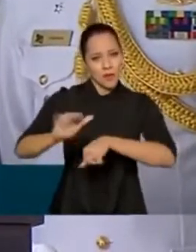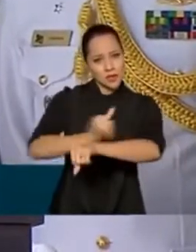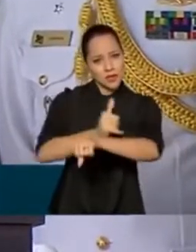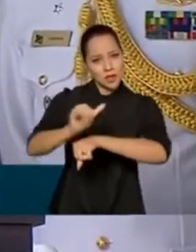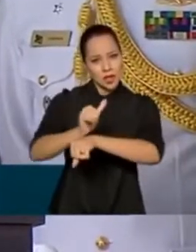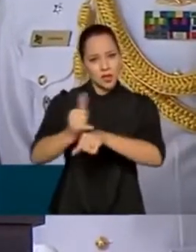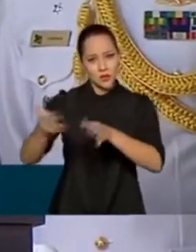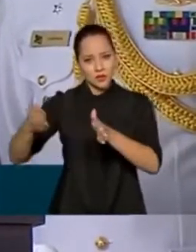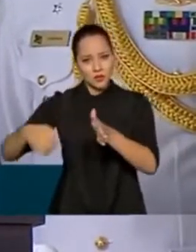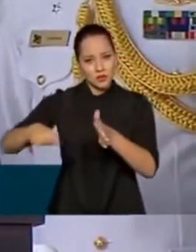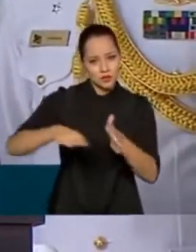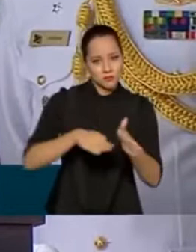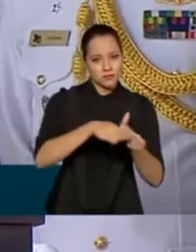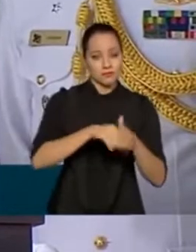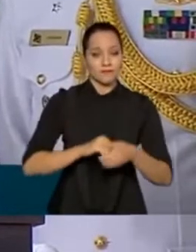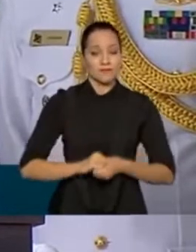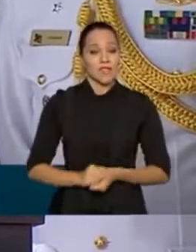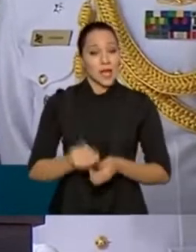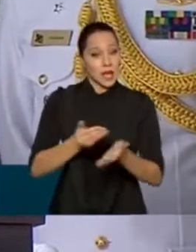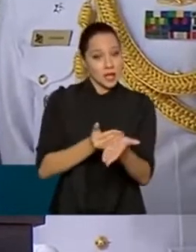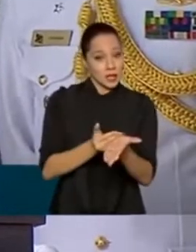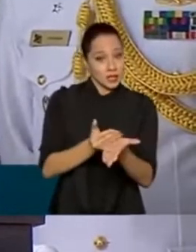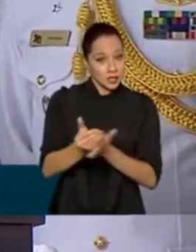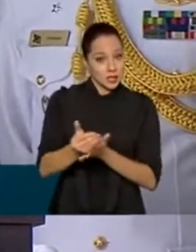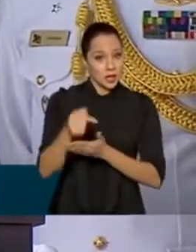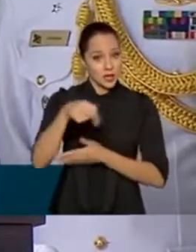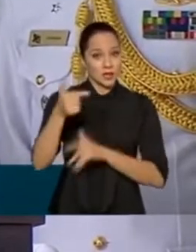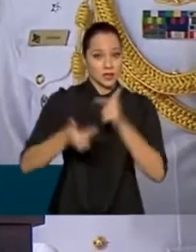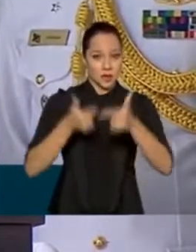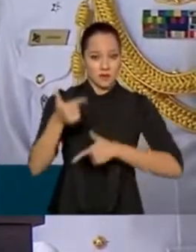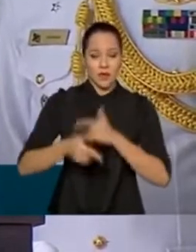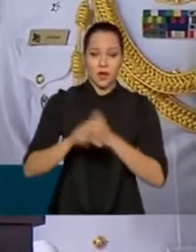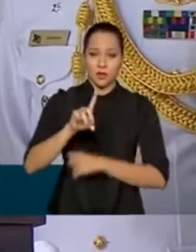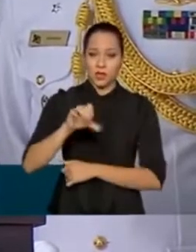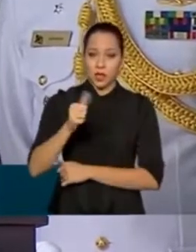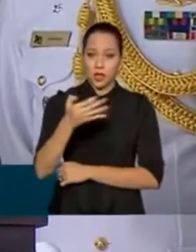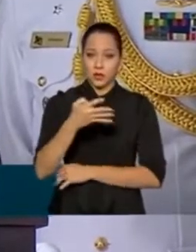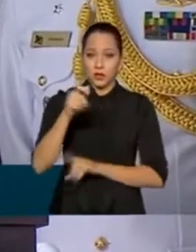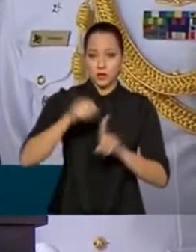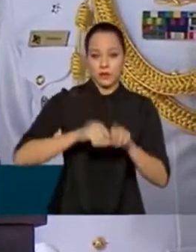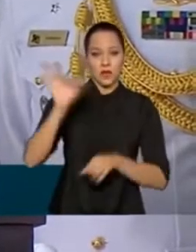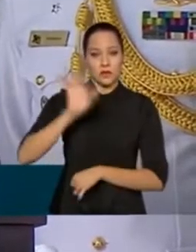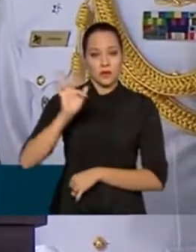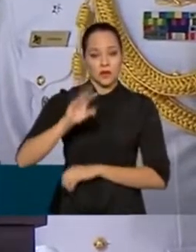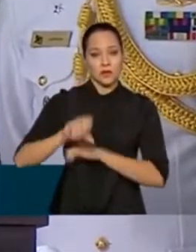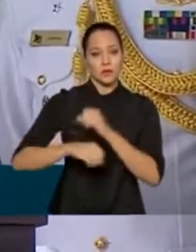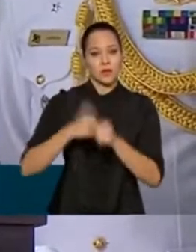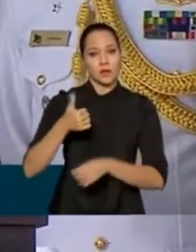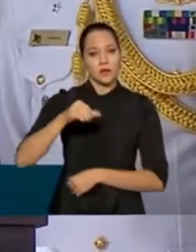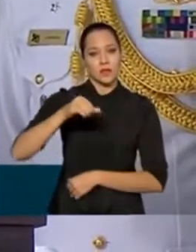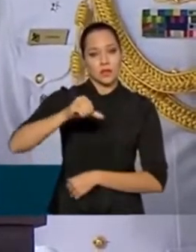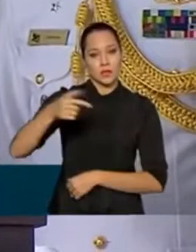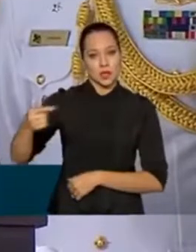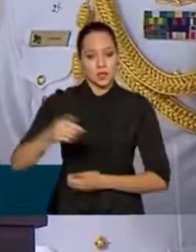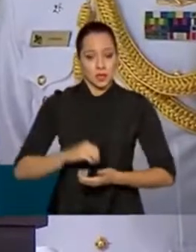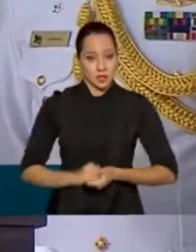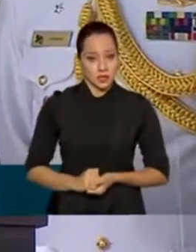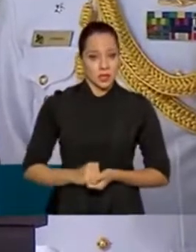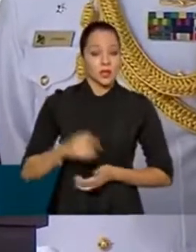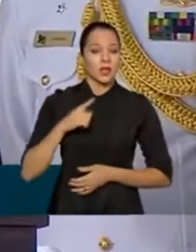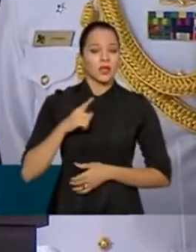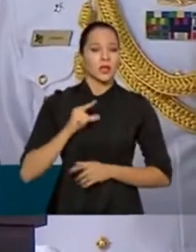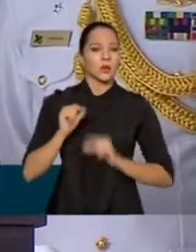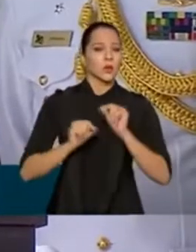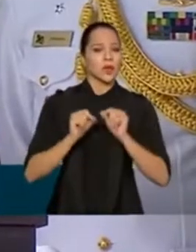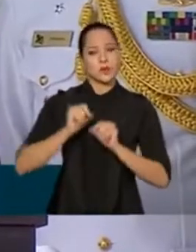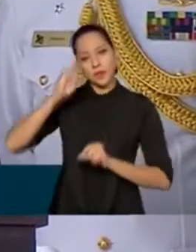atracação. Iniciei essa singradura em 14 de fevereiro de 1973, tendo como bagagem